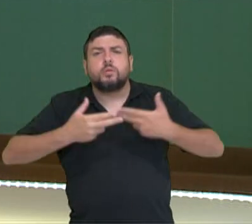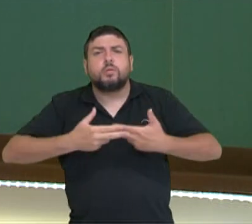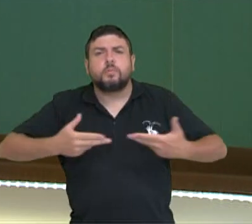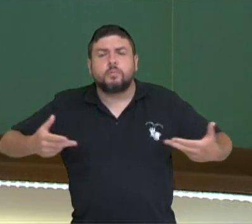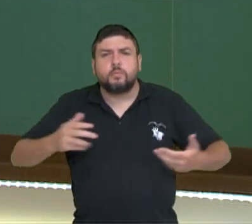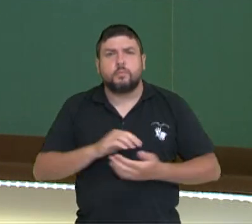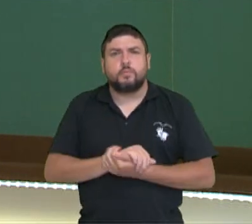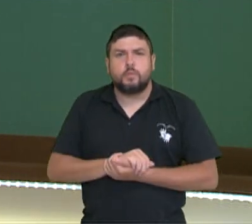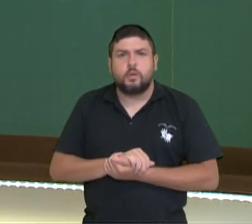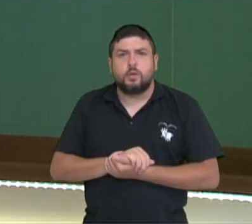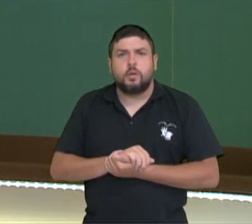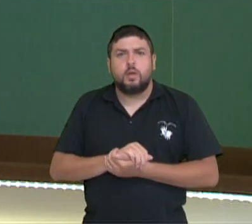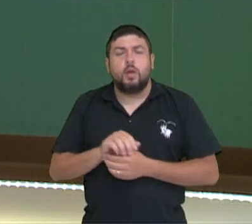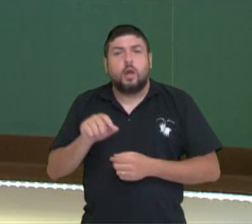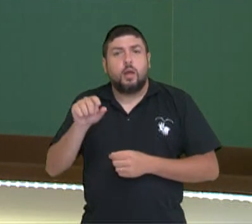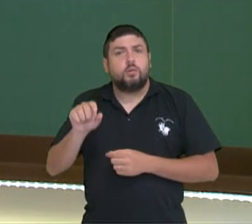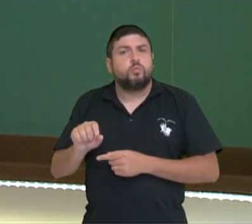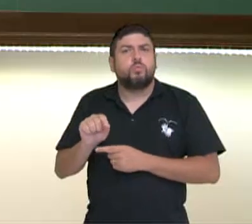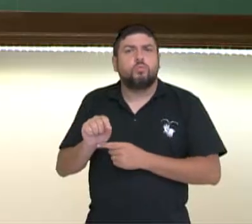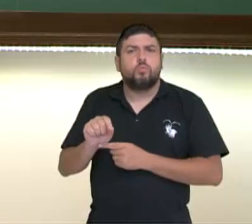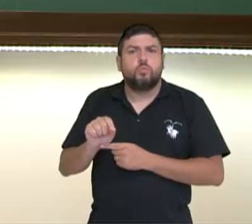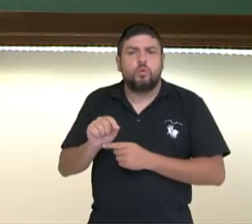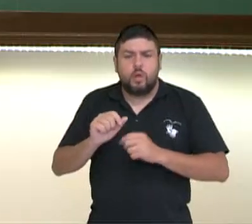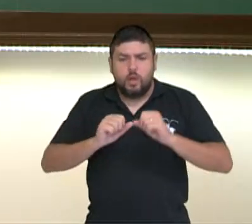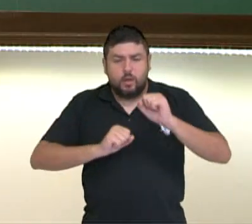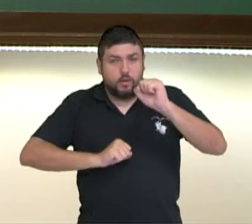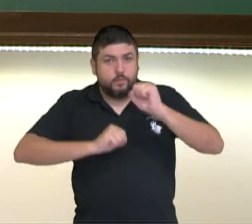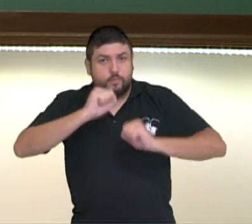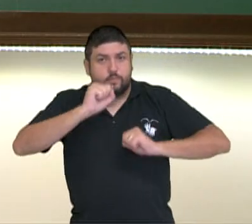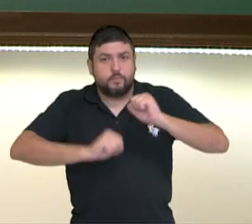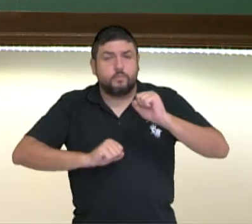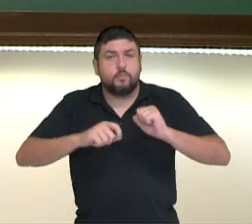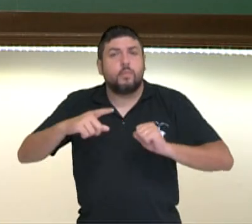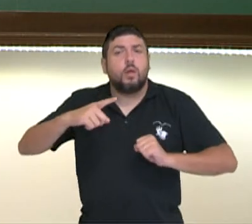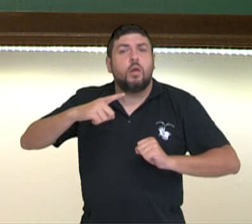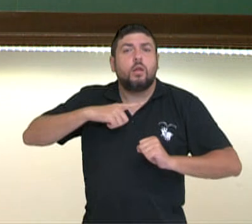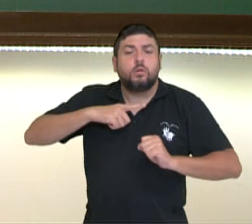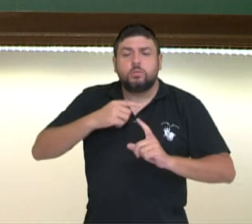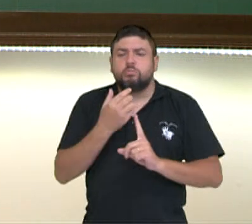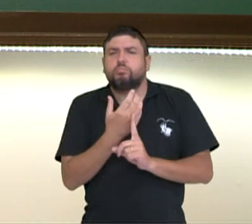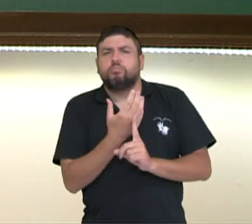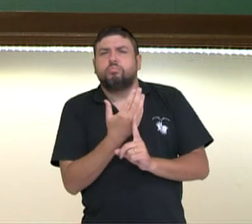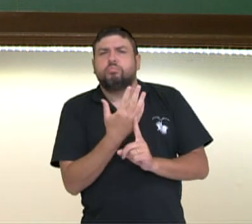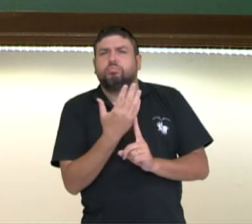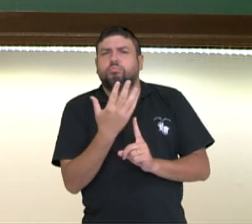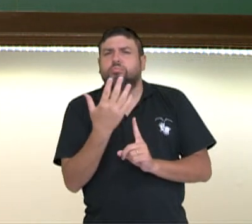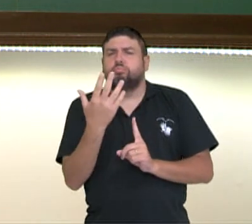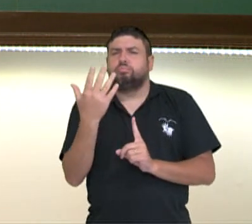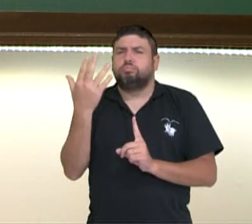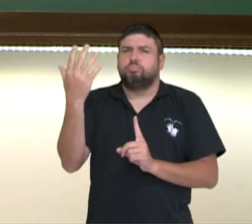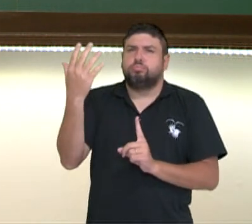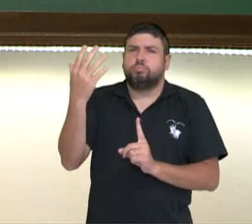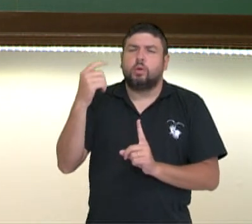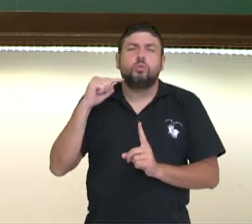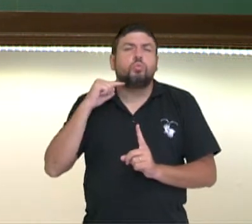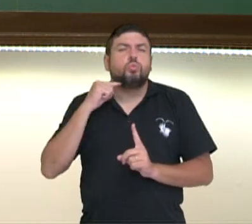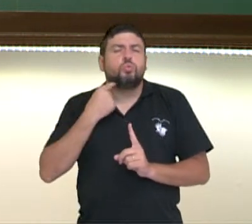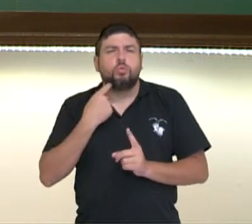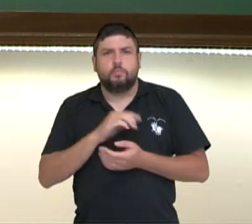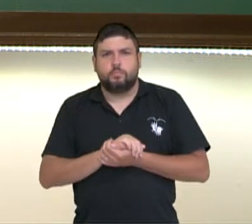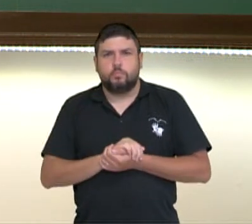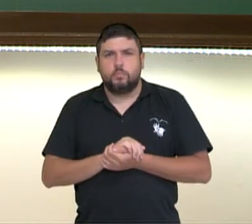tornando-se responsável pela emissão de vários poluentes. Na nossa atualidade, nós sempre